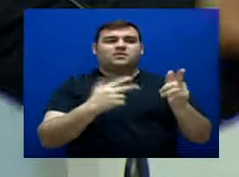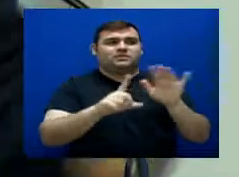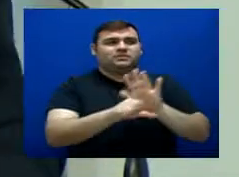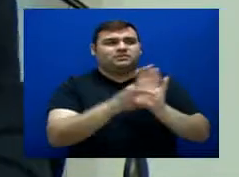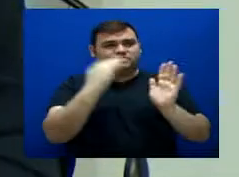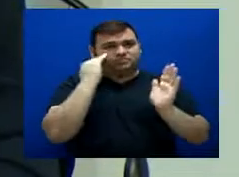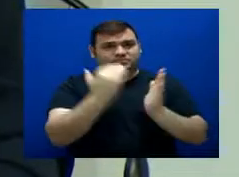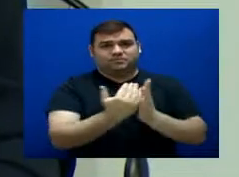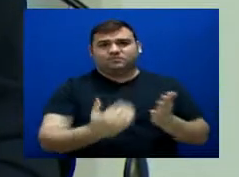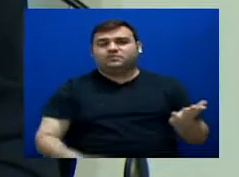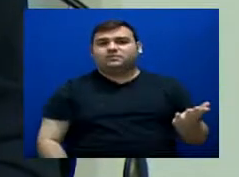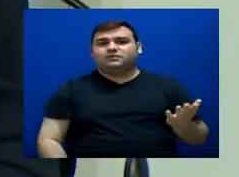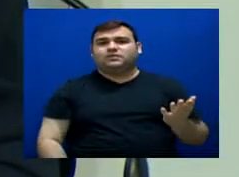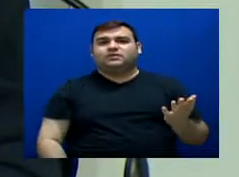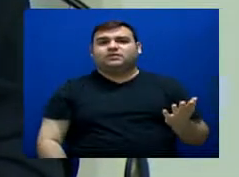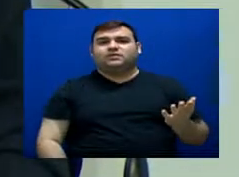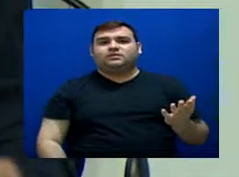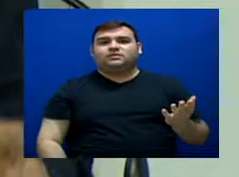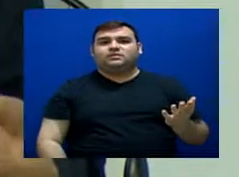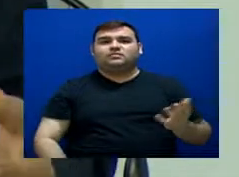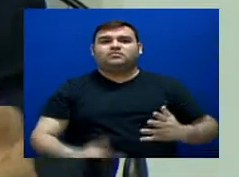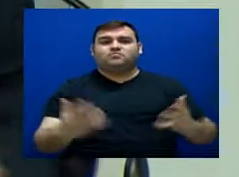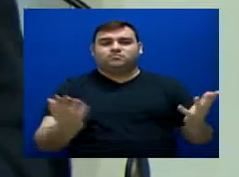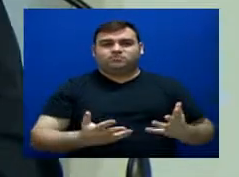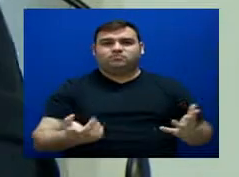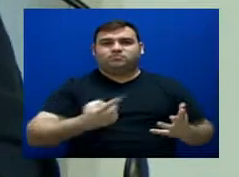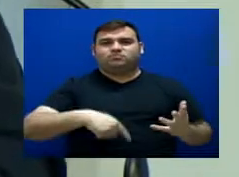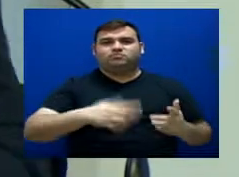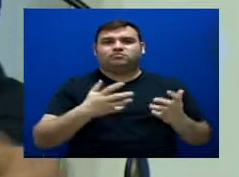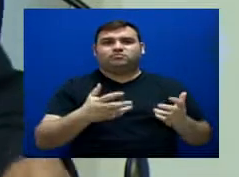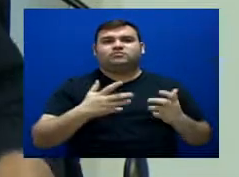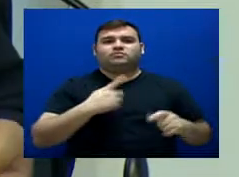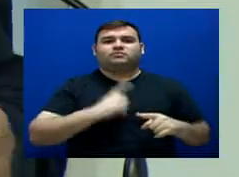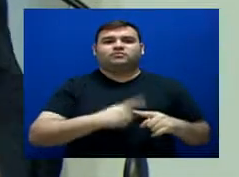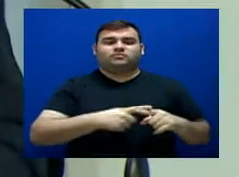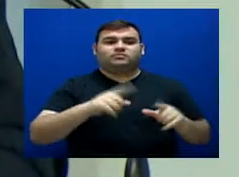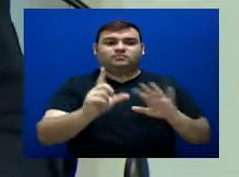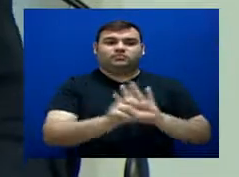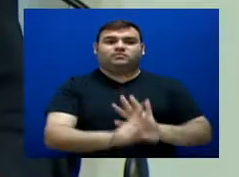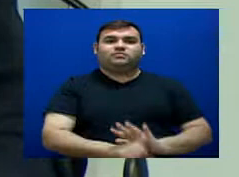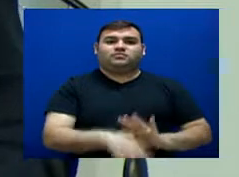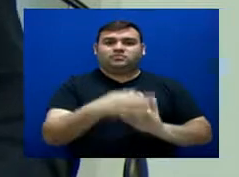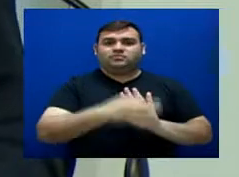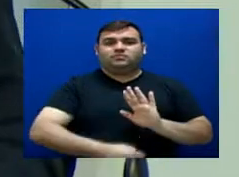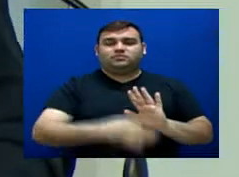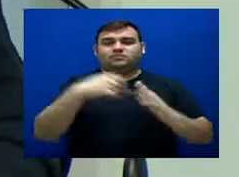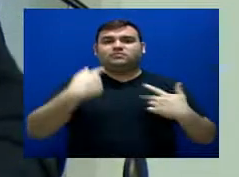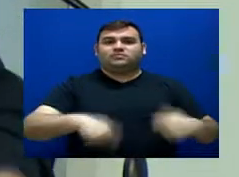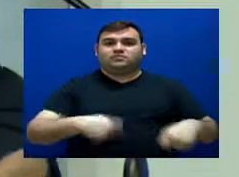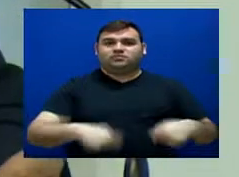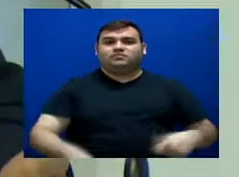lei. E é isso que nós queremos, que a nossa lei